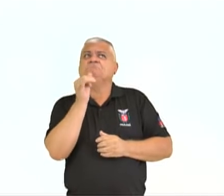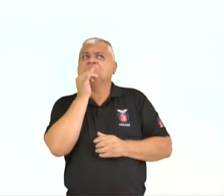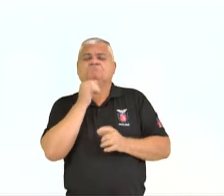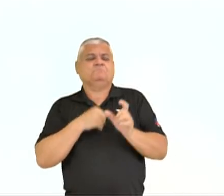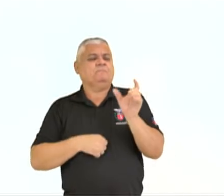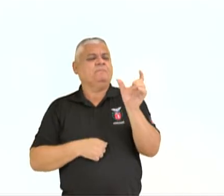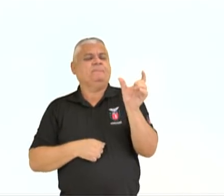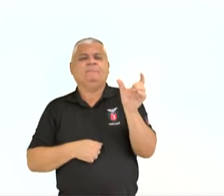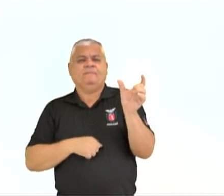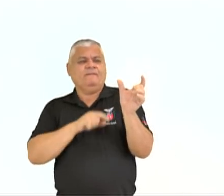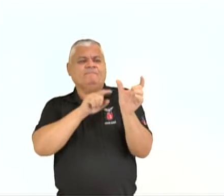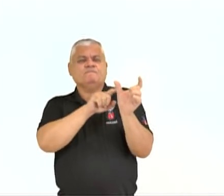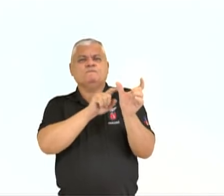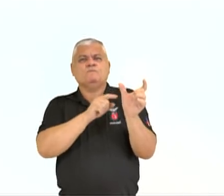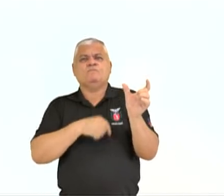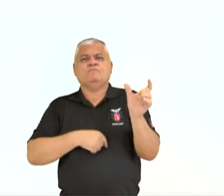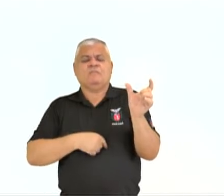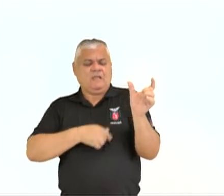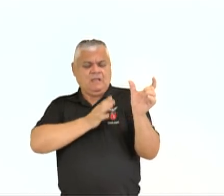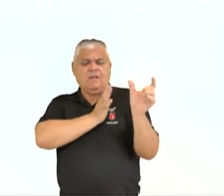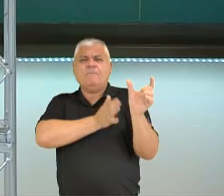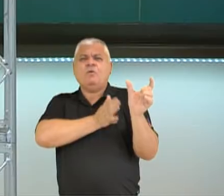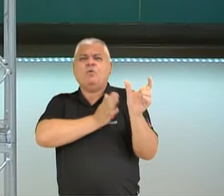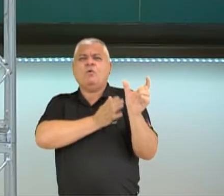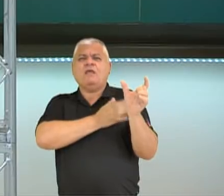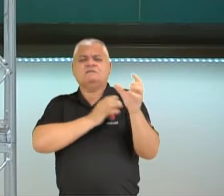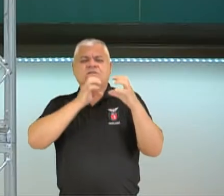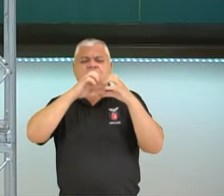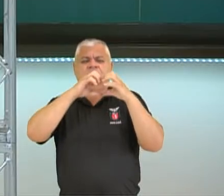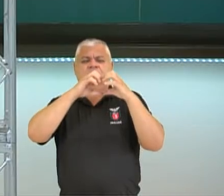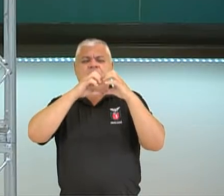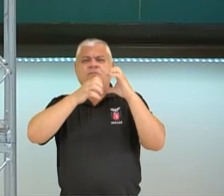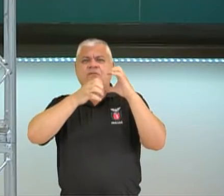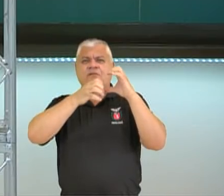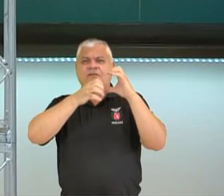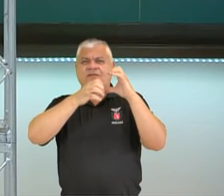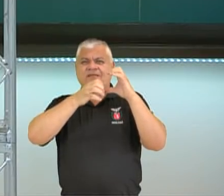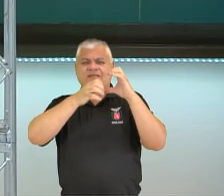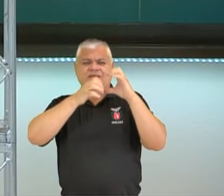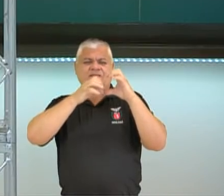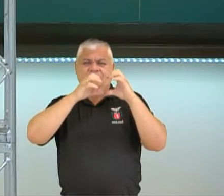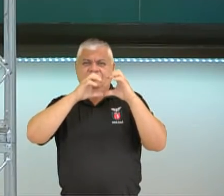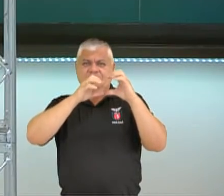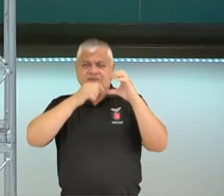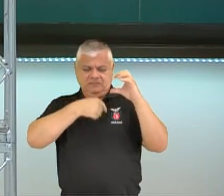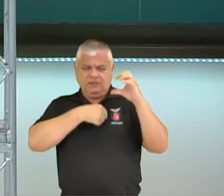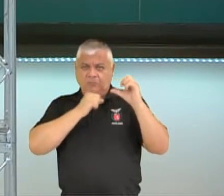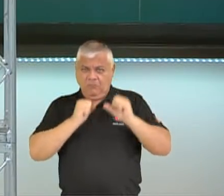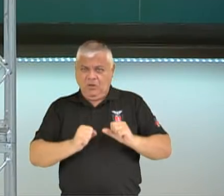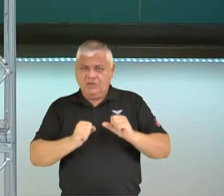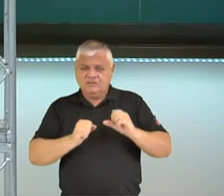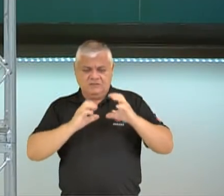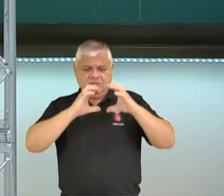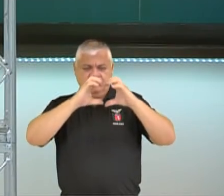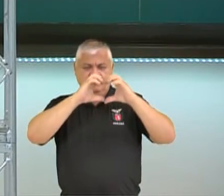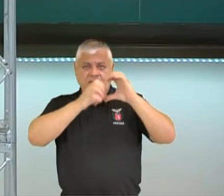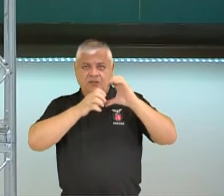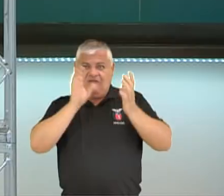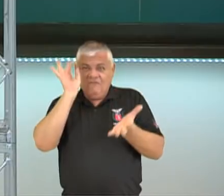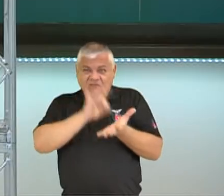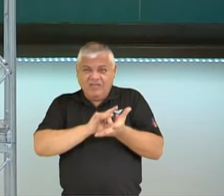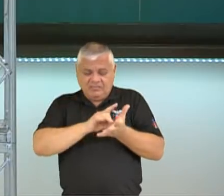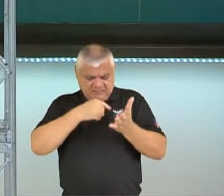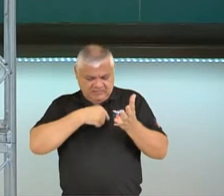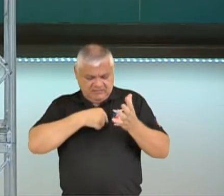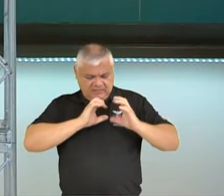assim ai meu coração está partido se eu disser que meu coração está partido o que que